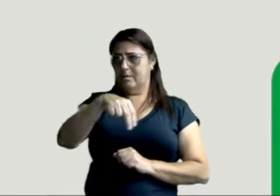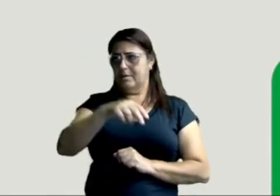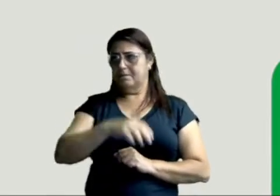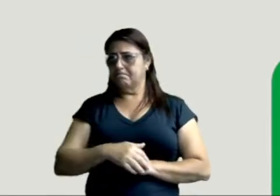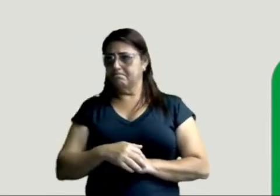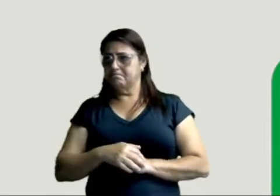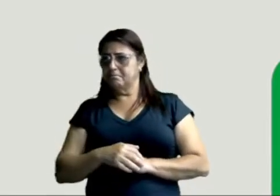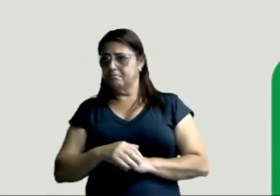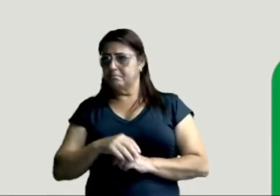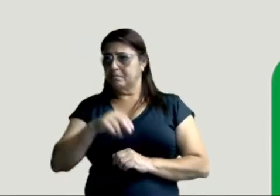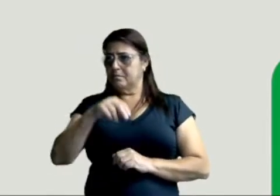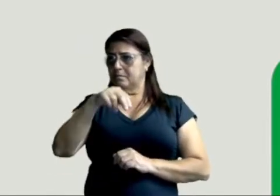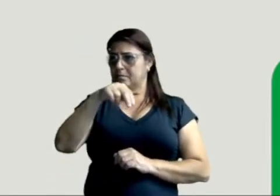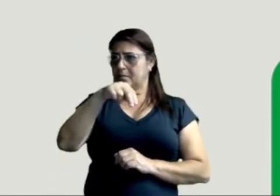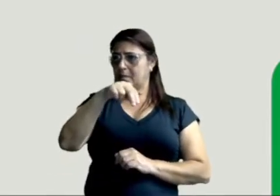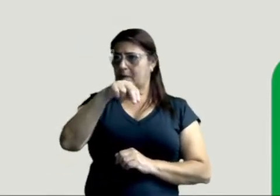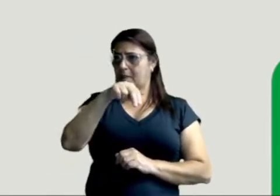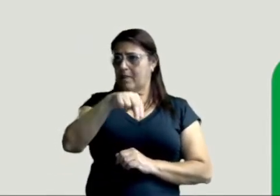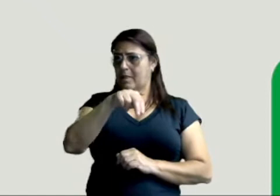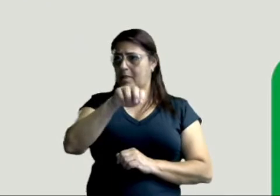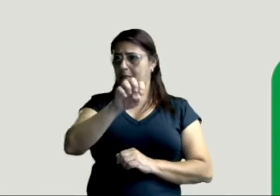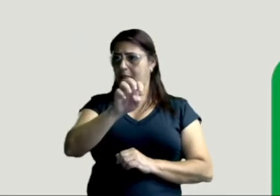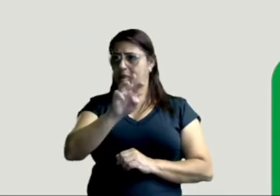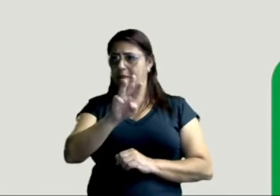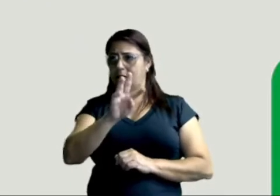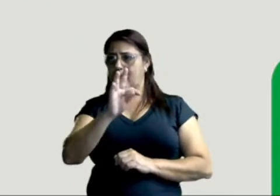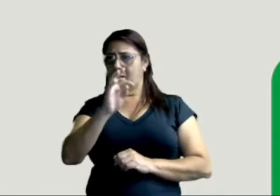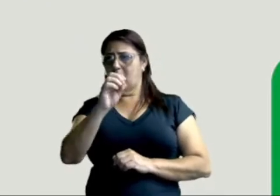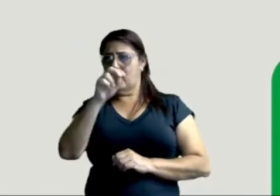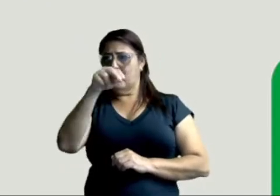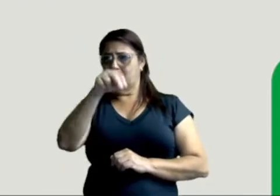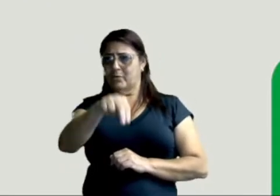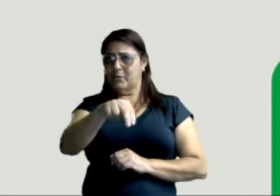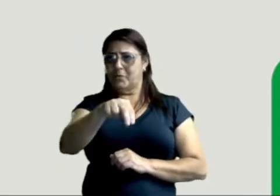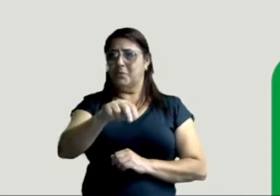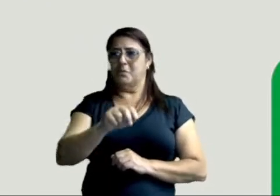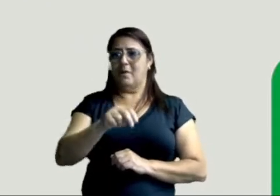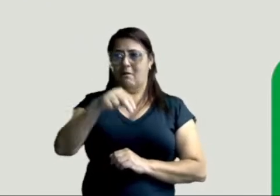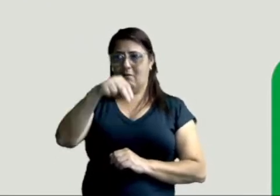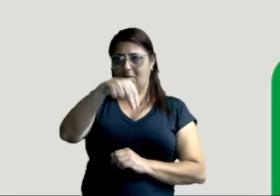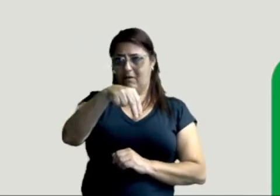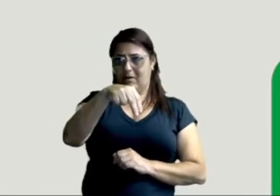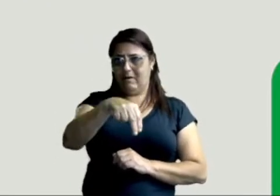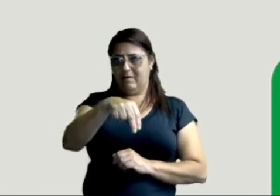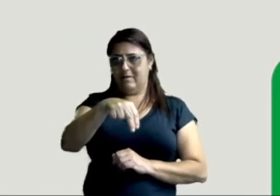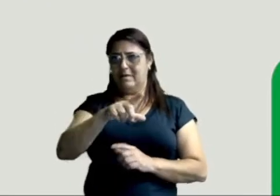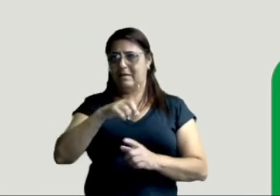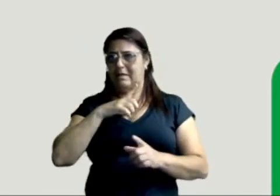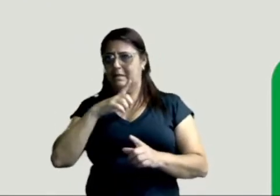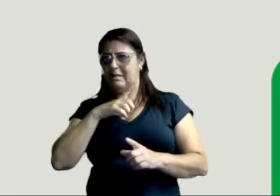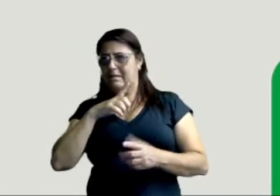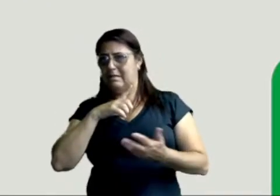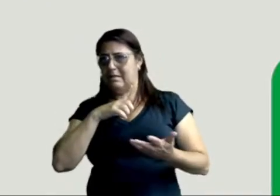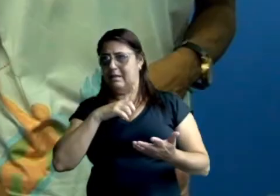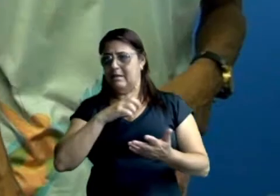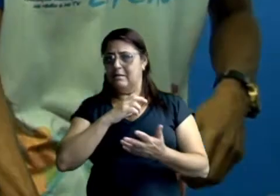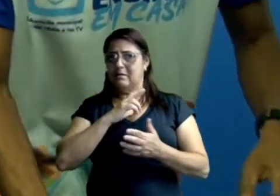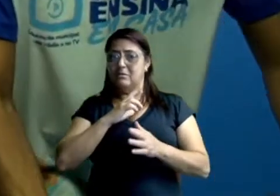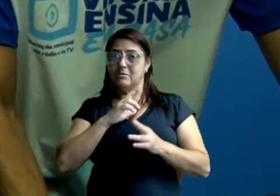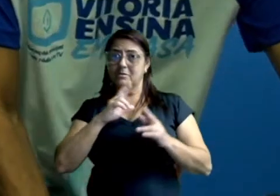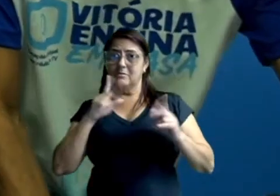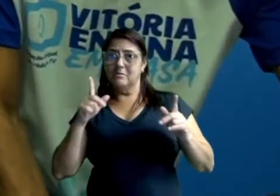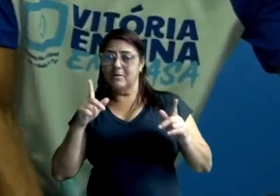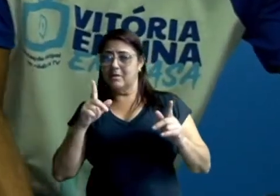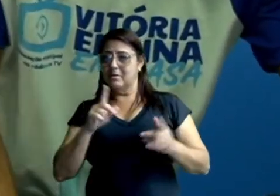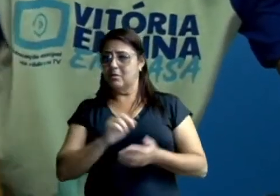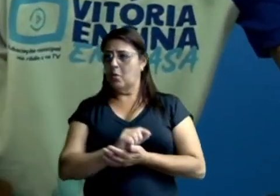aparelho para medir essa densidade, para medir a força, tá? A gente chama de dinamômetro. Volta aqui para mim.